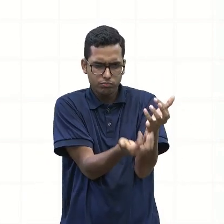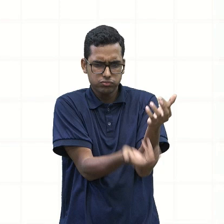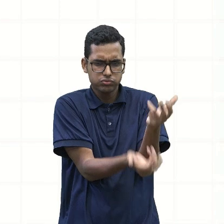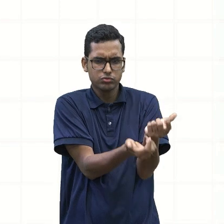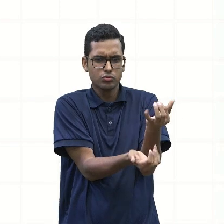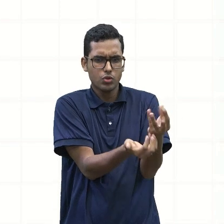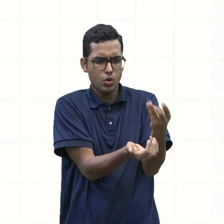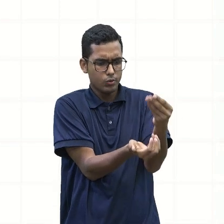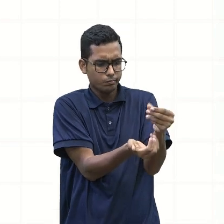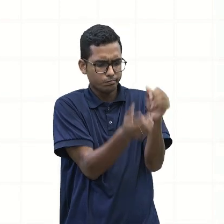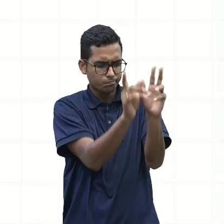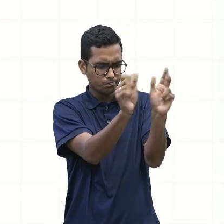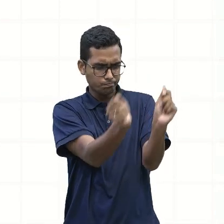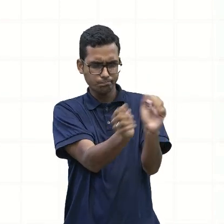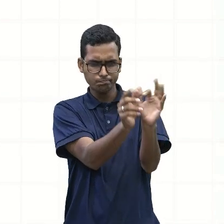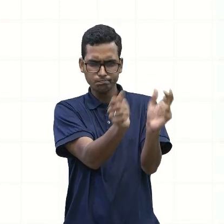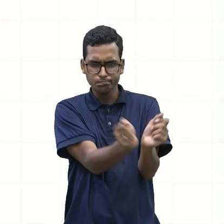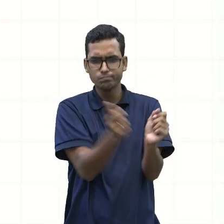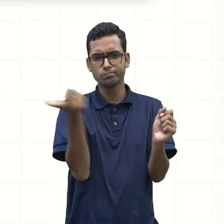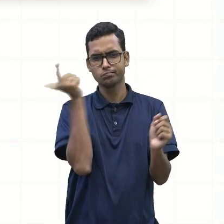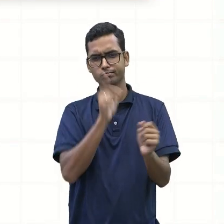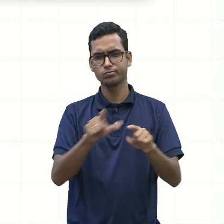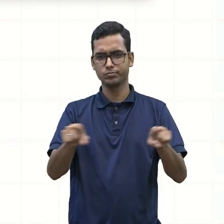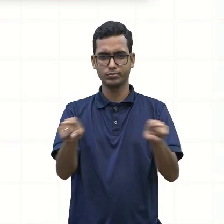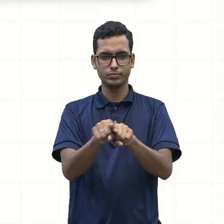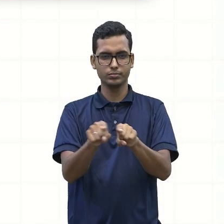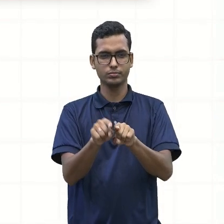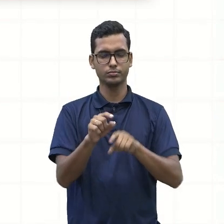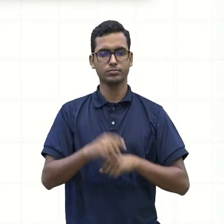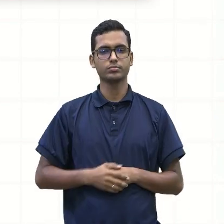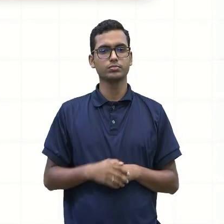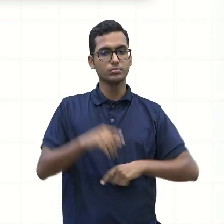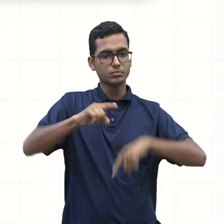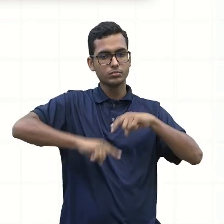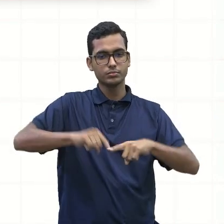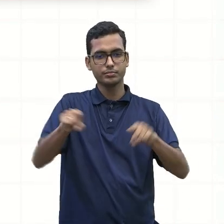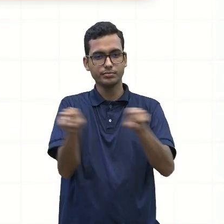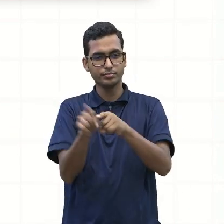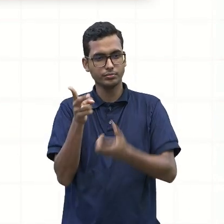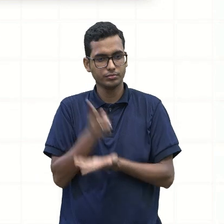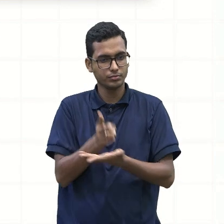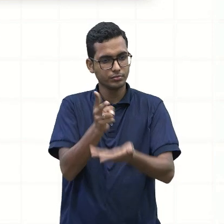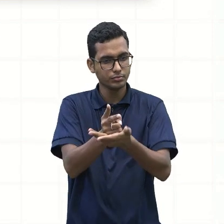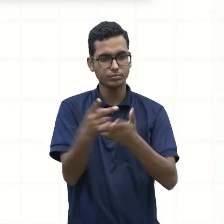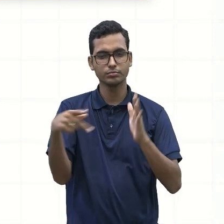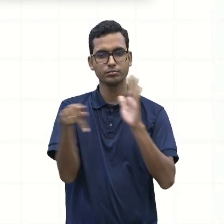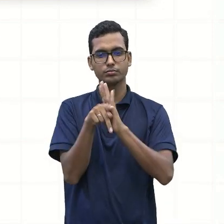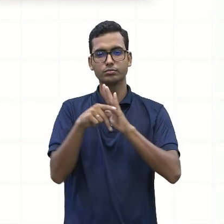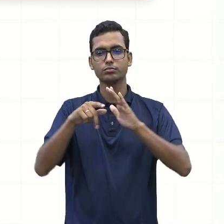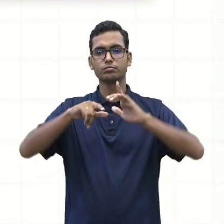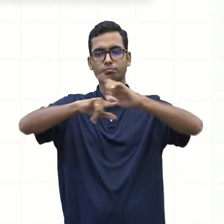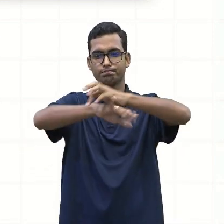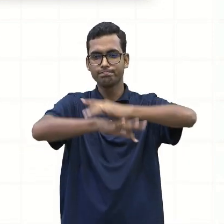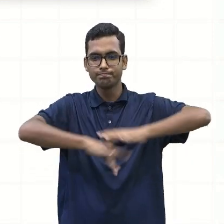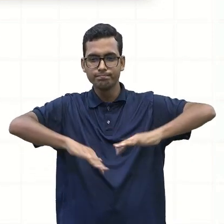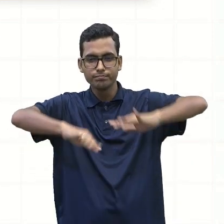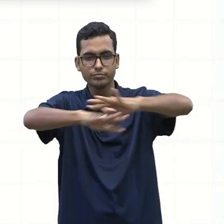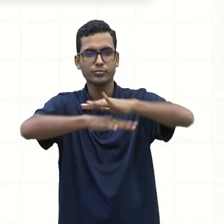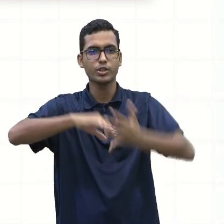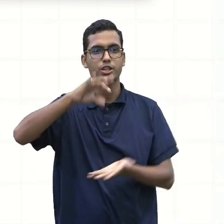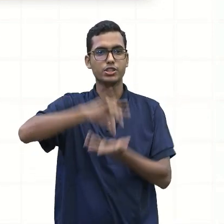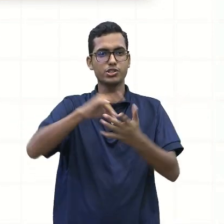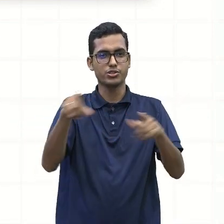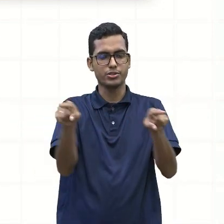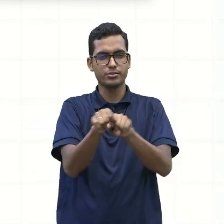material, certo? Continuando, vamos observar aqui os rituais de beleza africana.